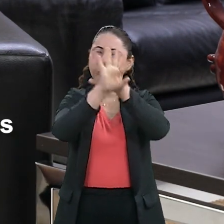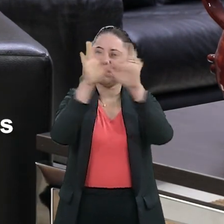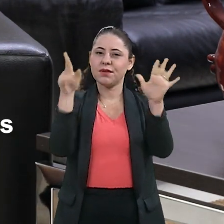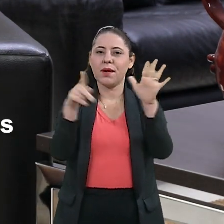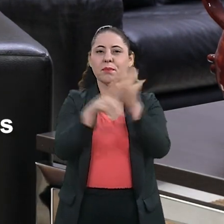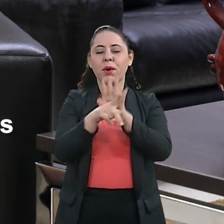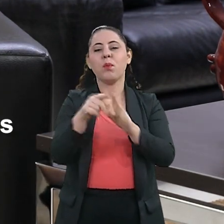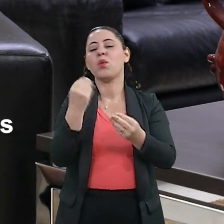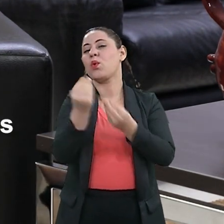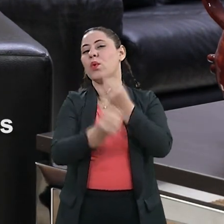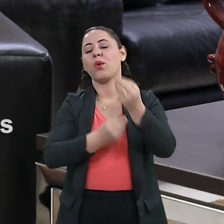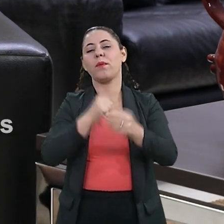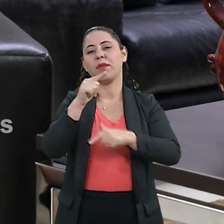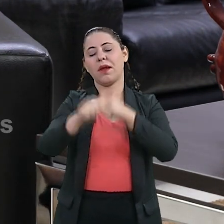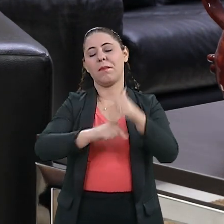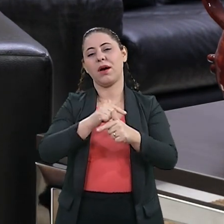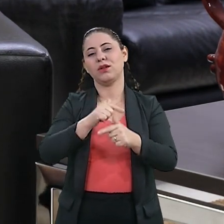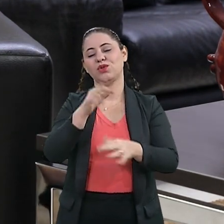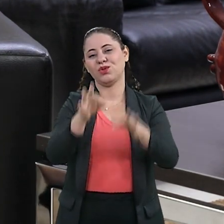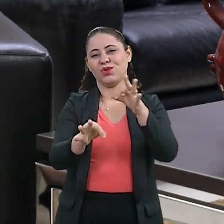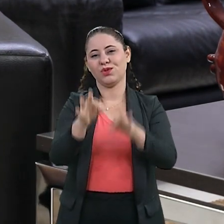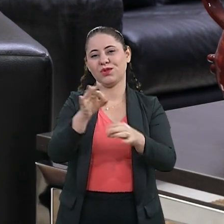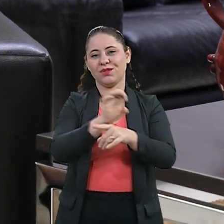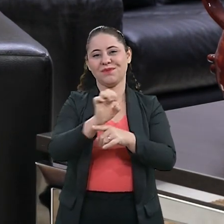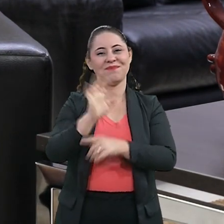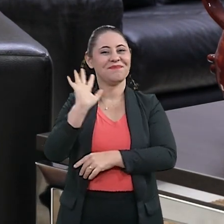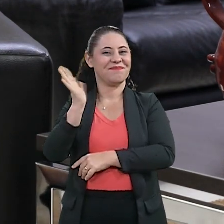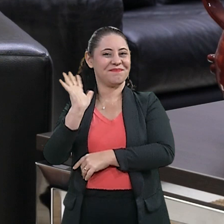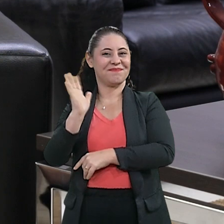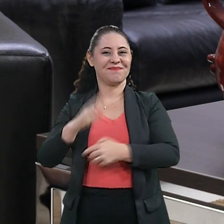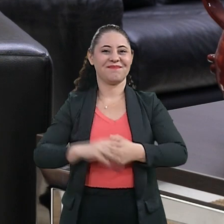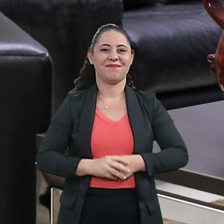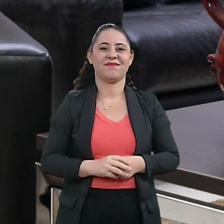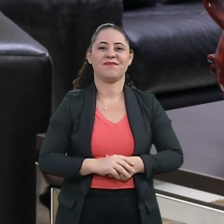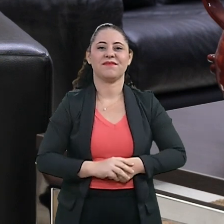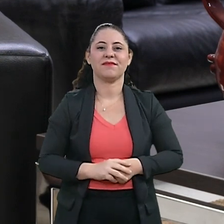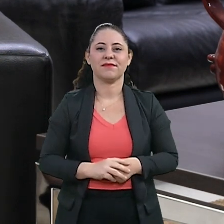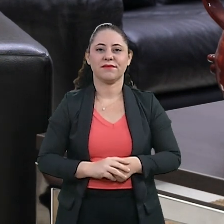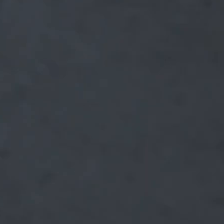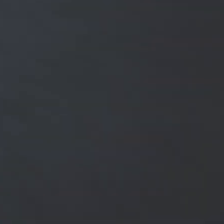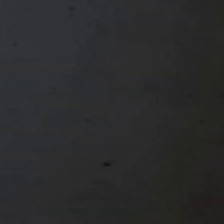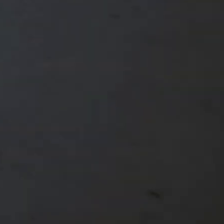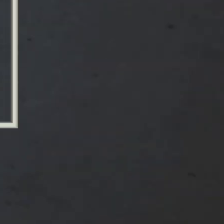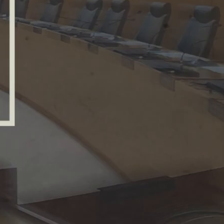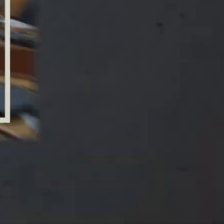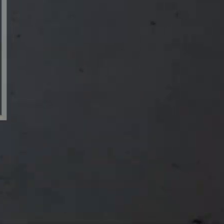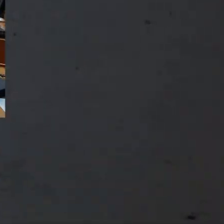novos esclarecimentos sobre o funcionamento do Judiciário Estadual. Até lá!